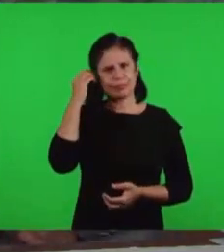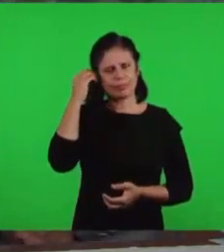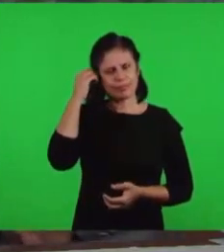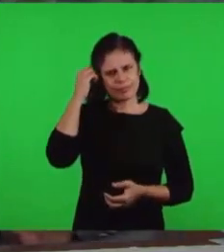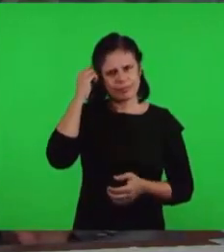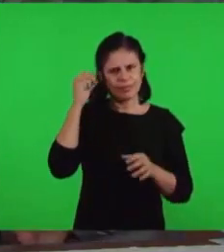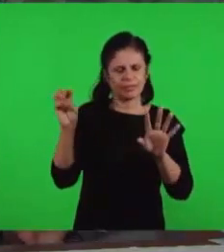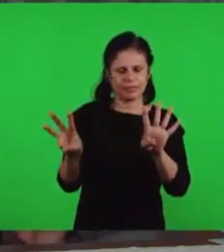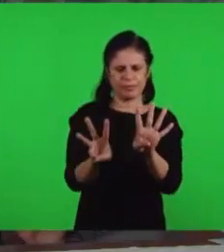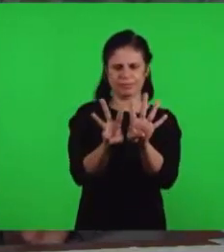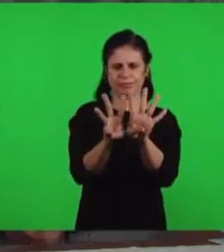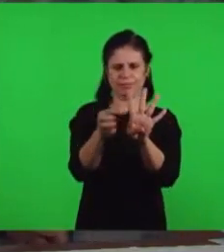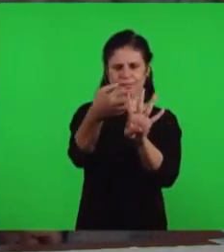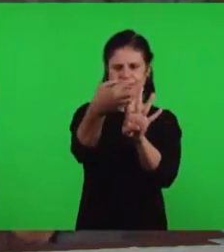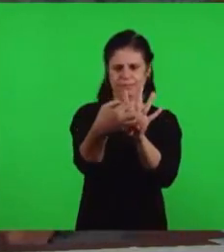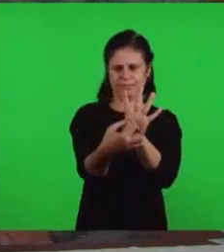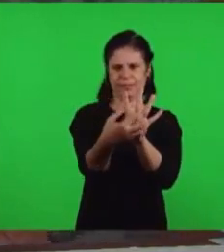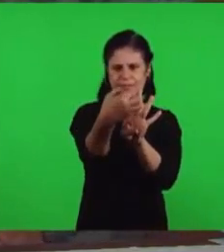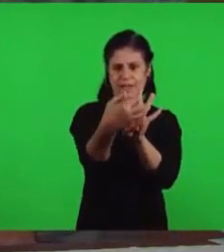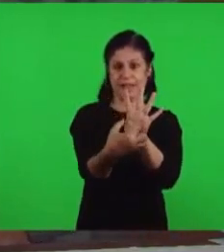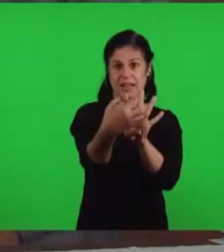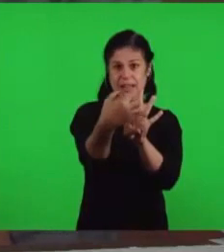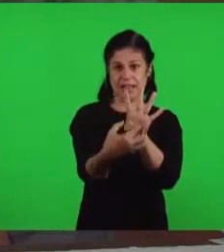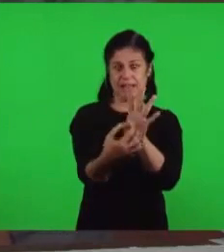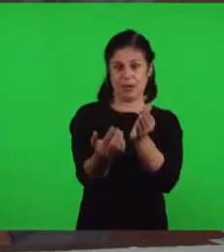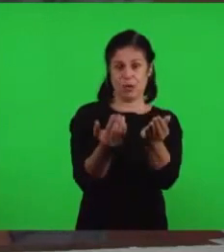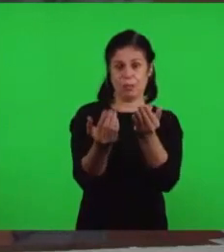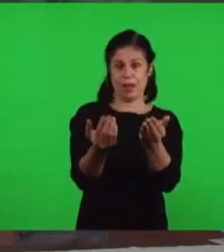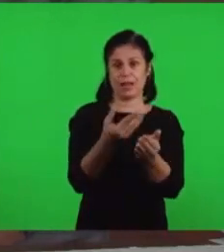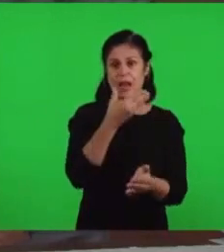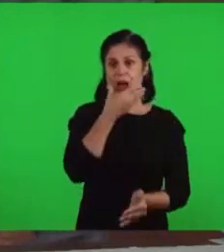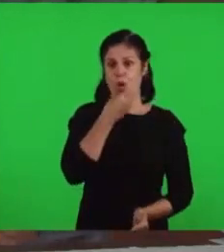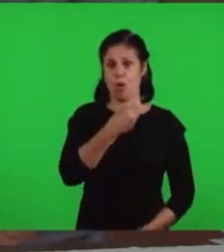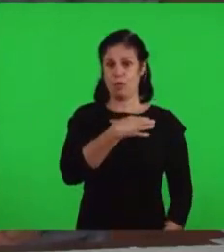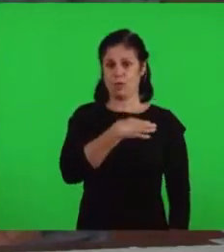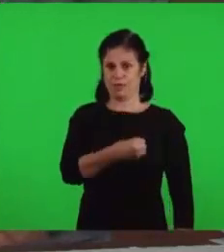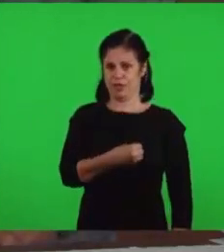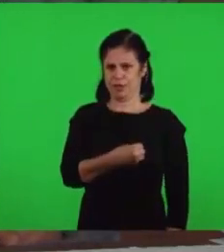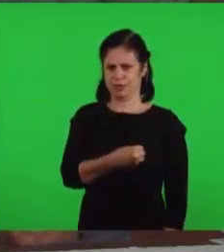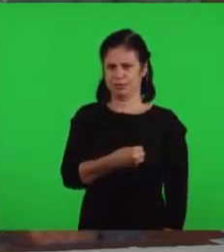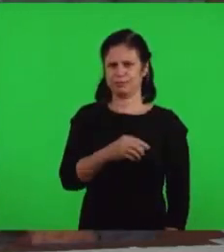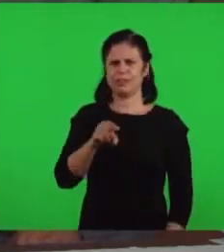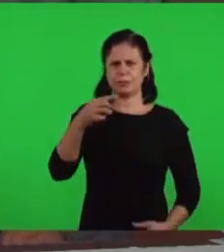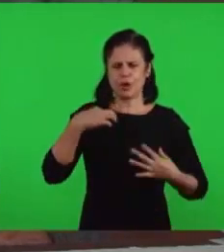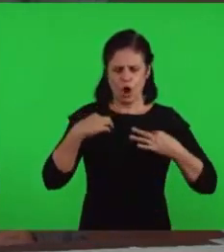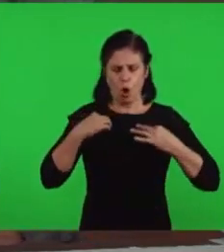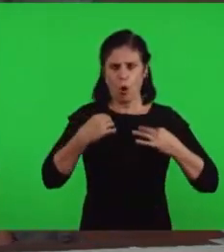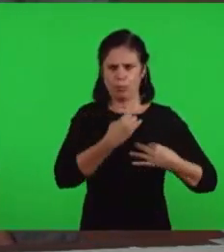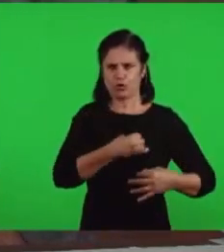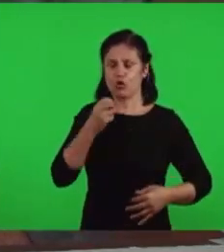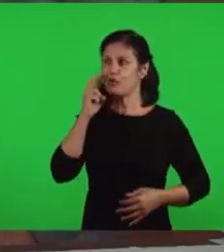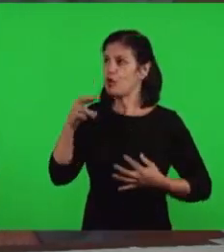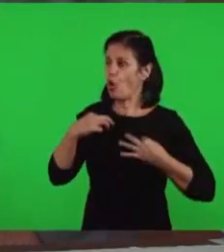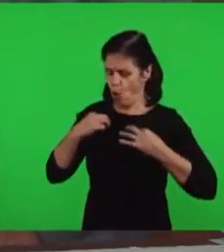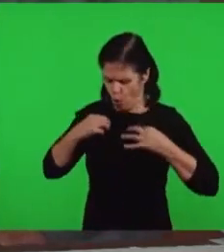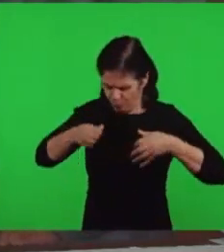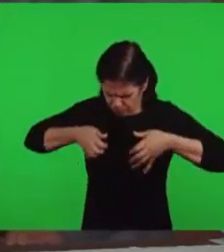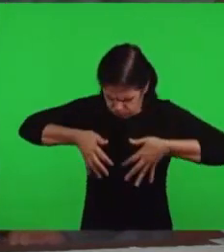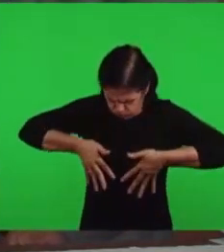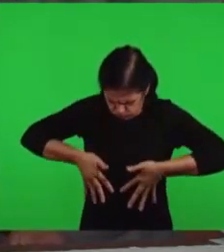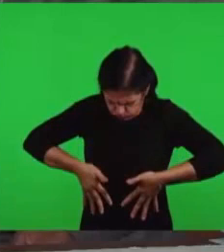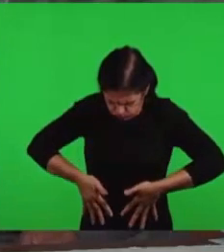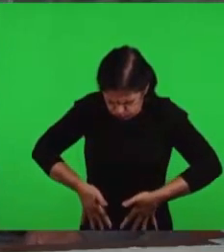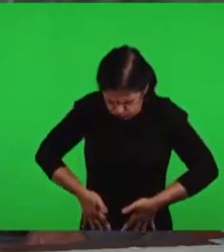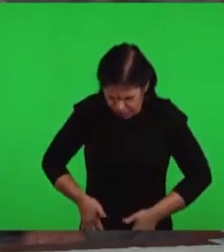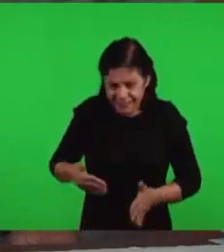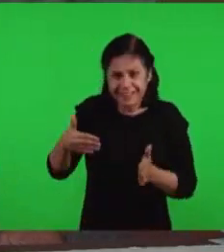ao filho do homem agora ele está vendo o que que ele viu ele viu as vestimentas pelo lado de fora vamos passar outra então viu roupa comprida né